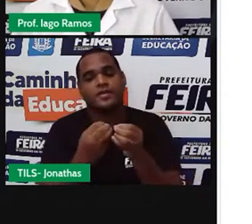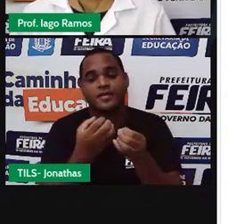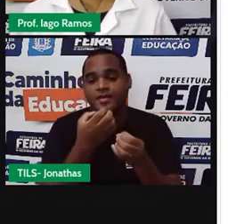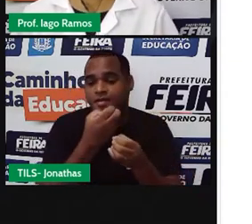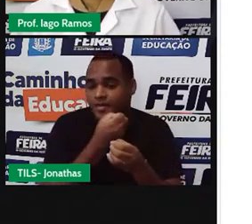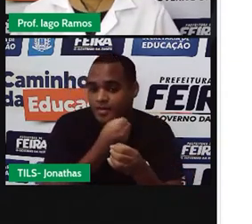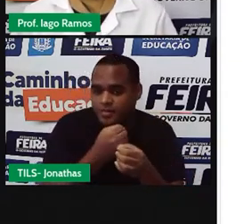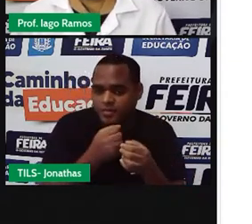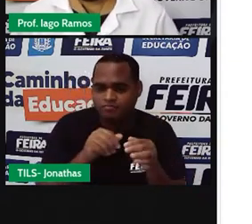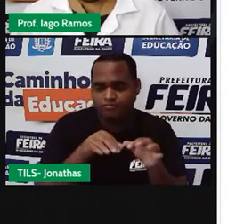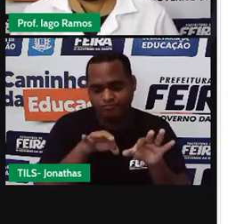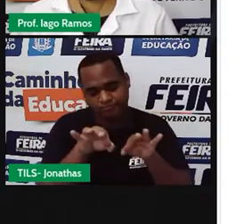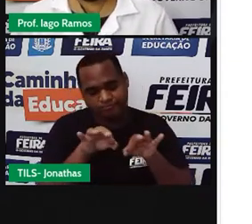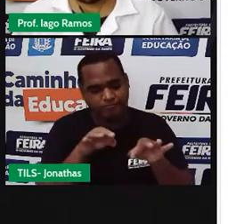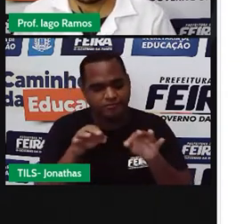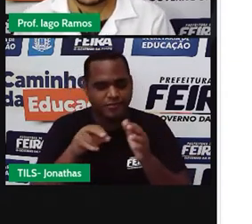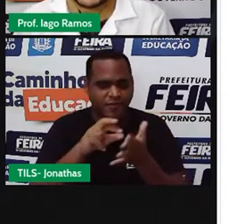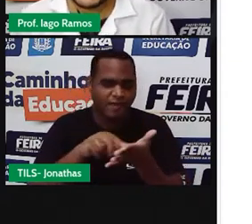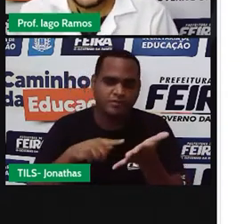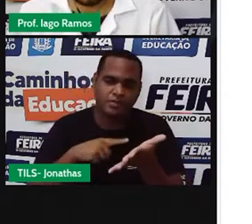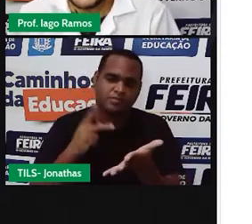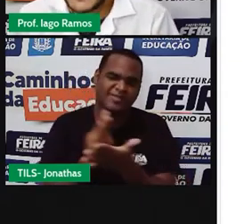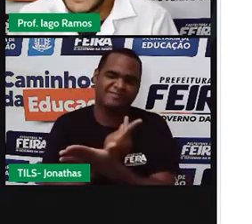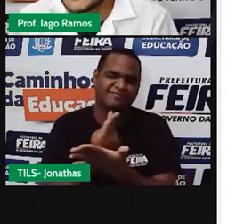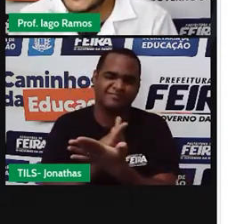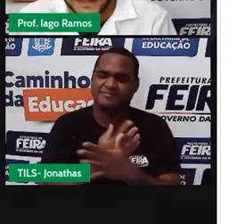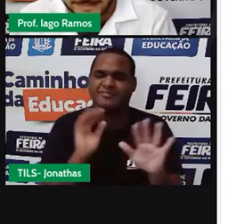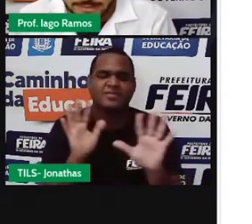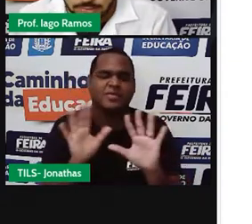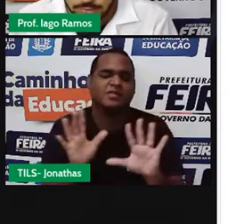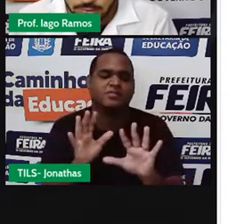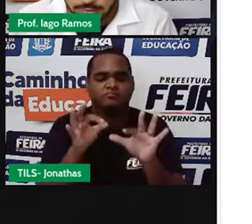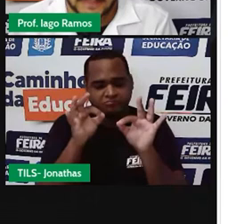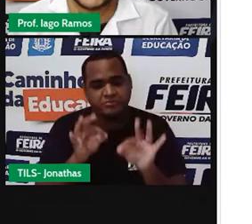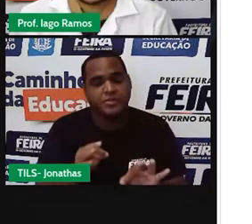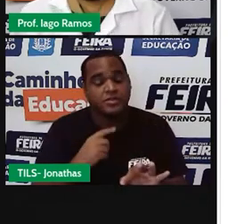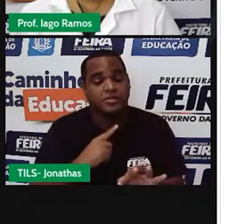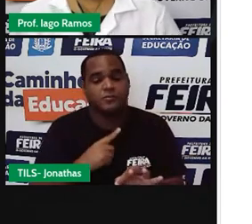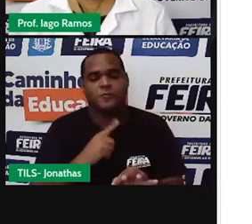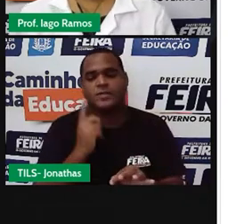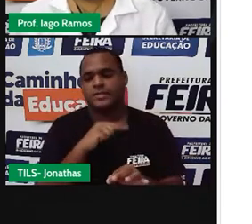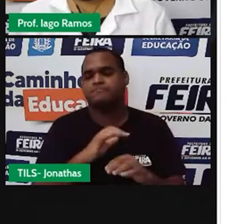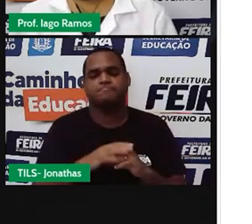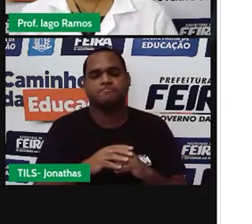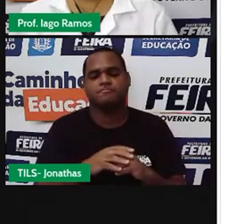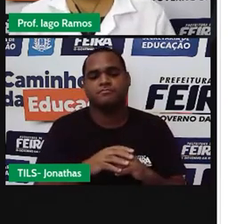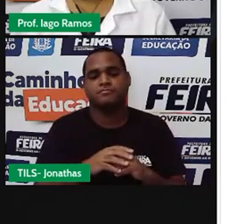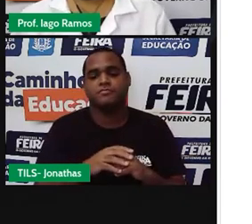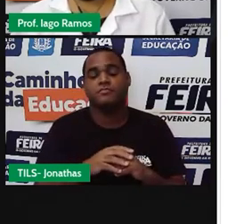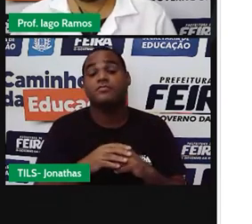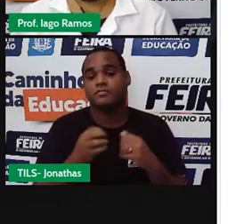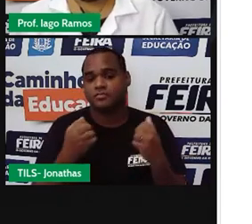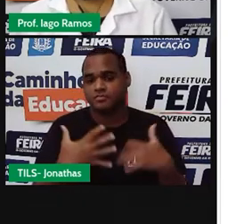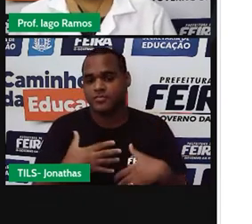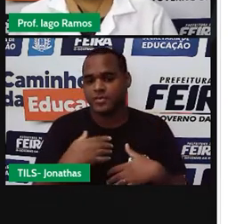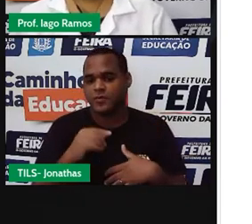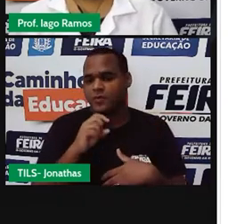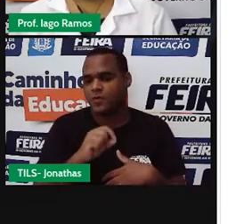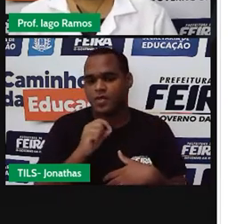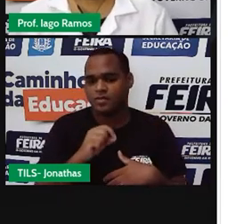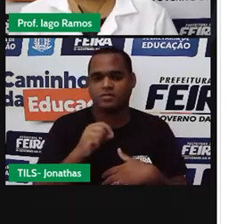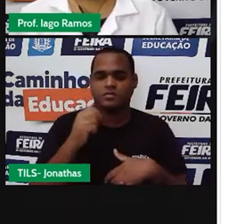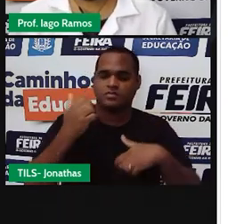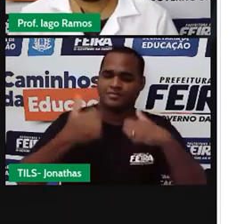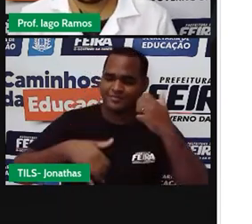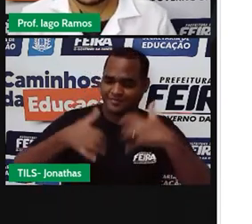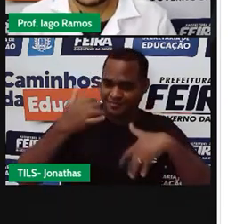menos risco de errar Tá bom mas até agora foram só explicações a